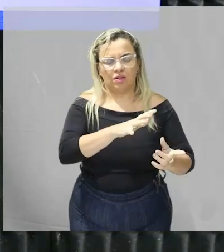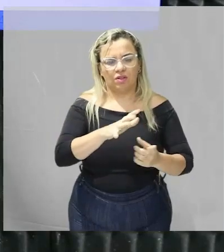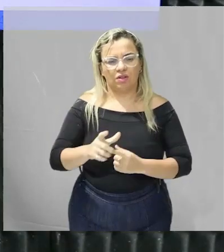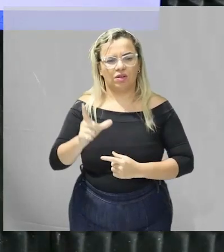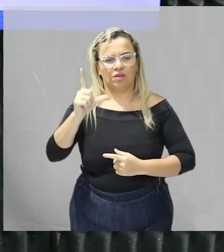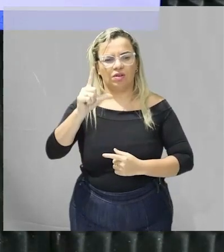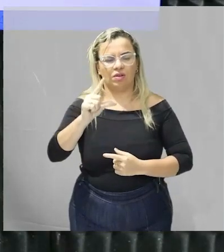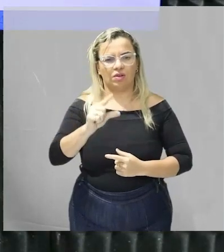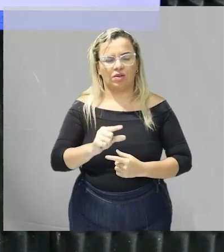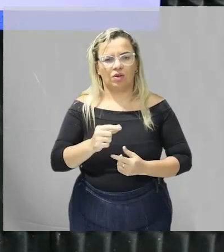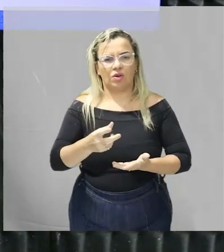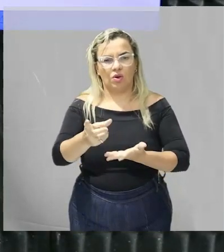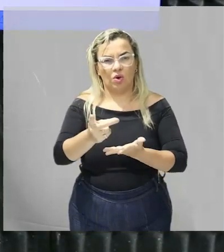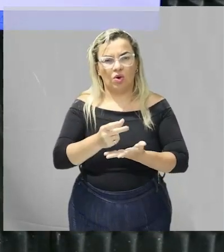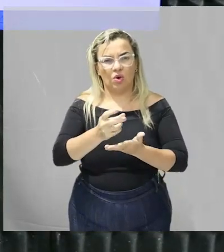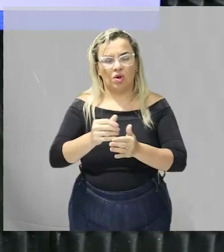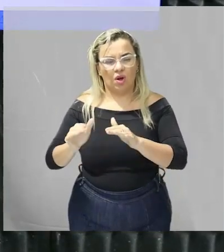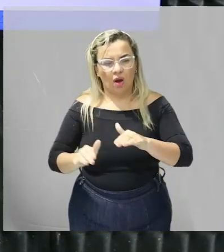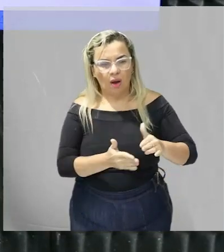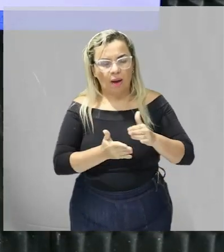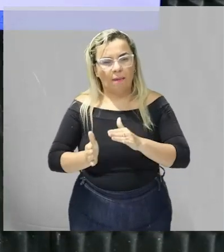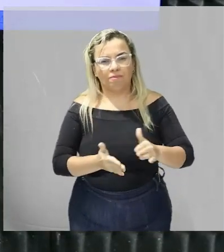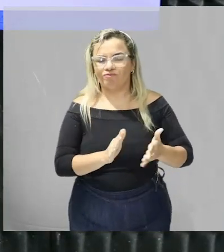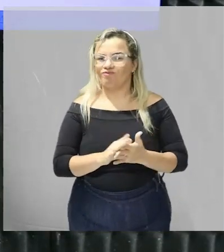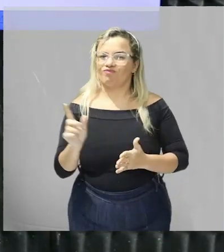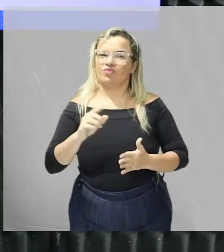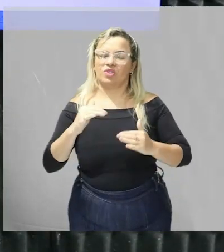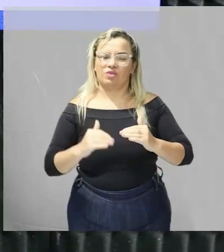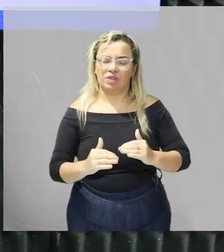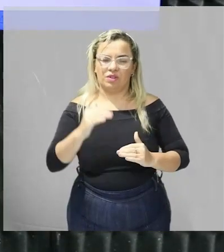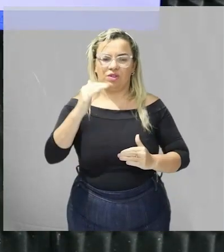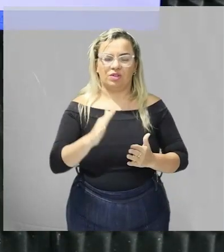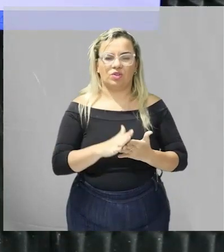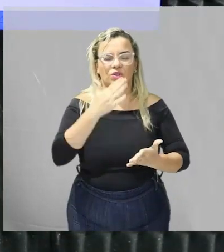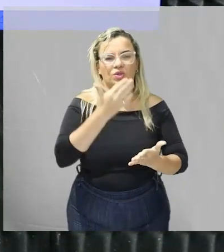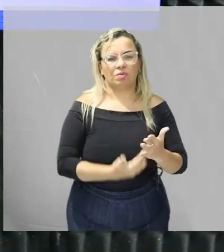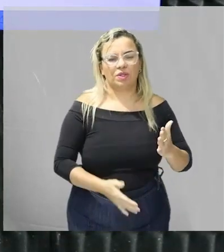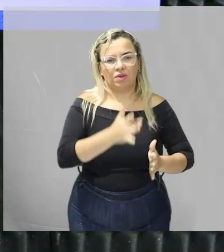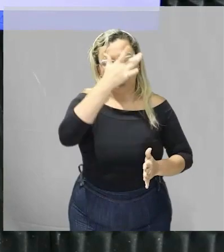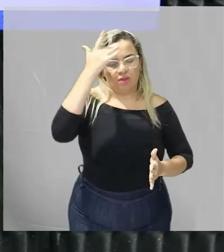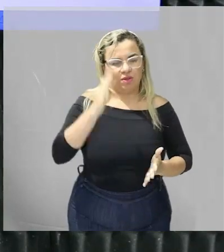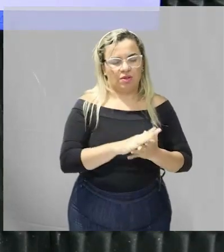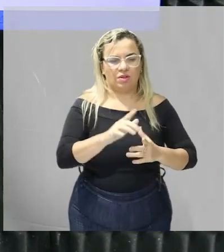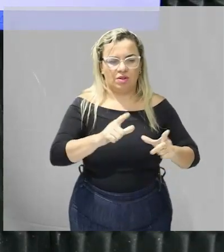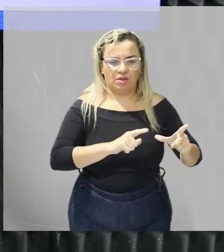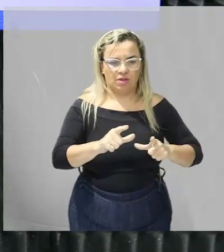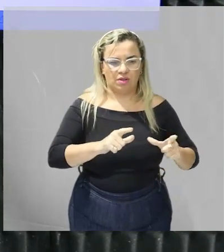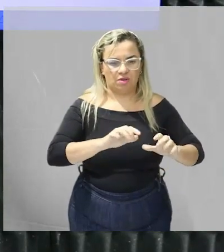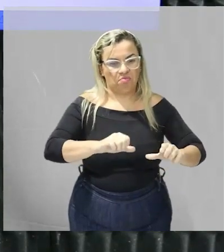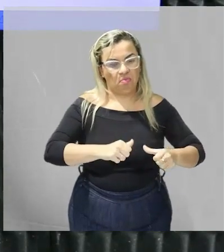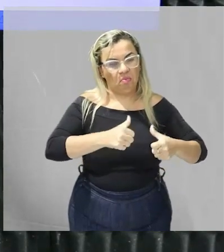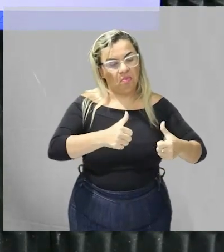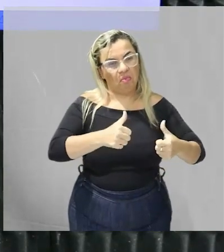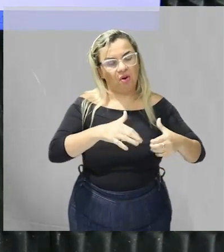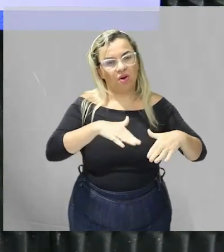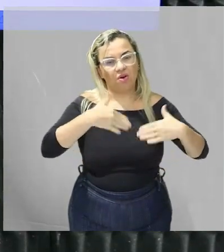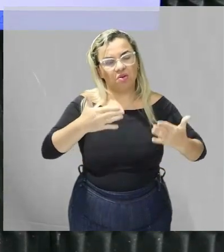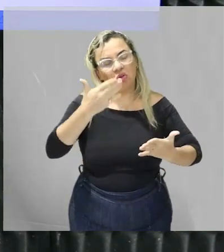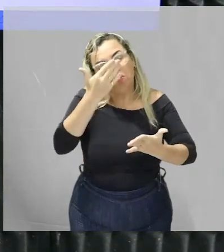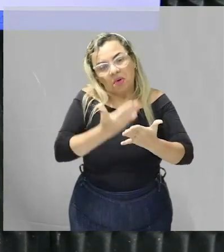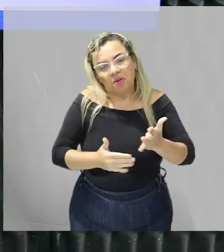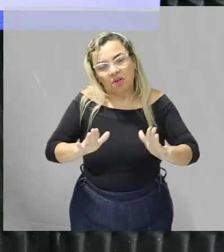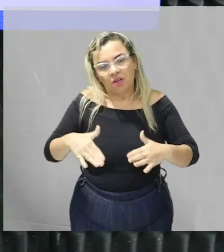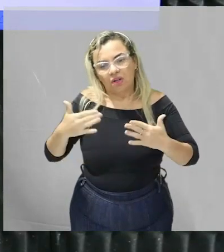custo da produção? Não, vai aumentar. Por quê, Marcos? Se eu estou perdendo o meu trabalhador local qualificado, se eu precisar de trabalhador qualificado, eu vou precisar o